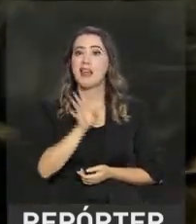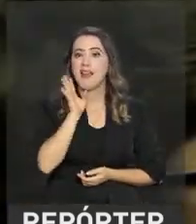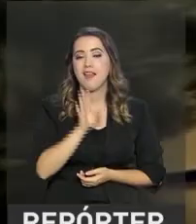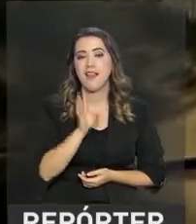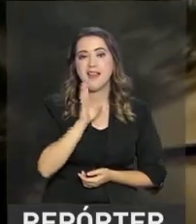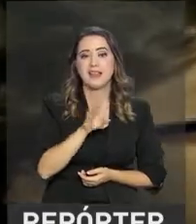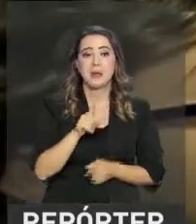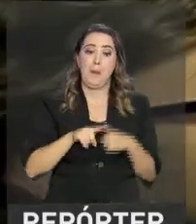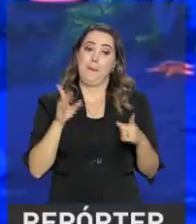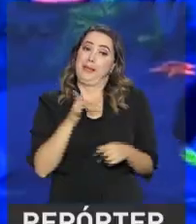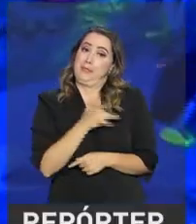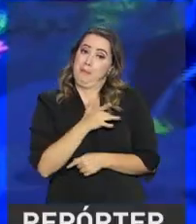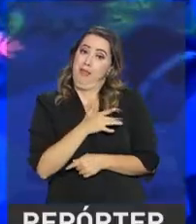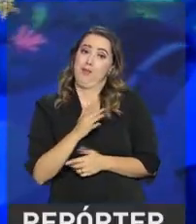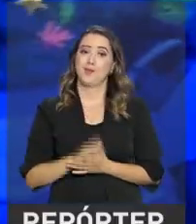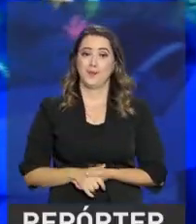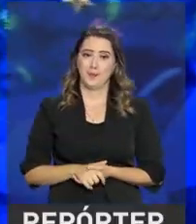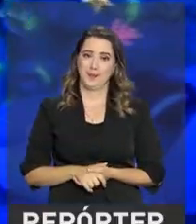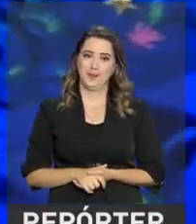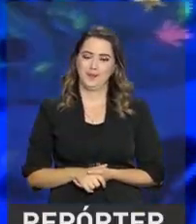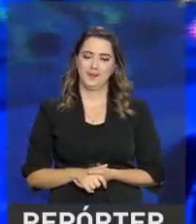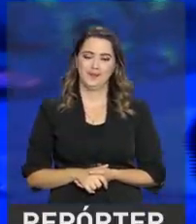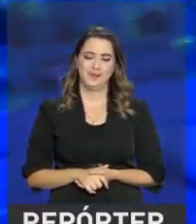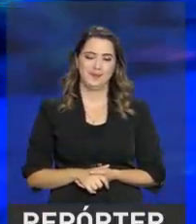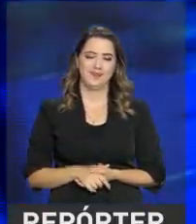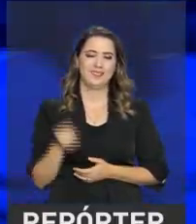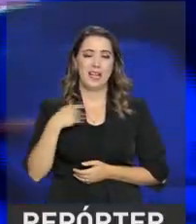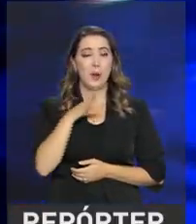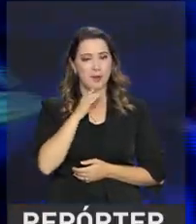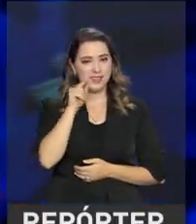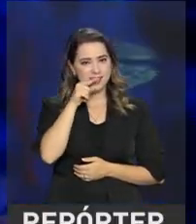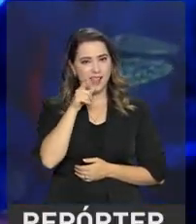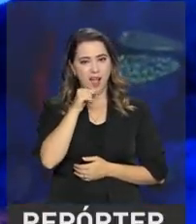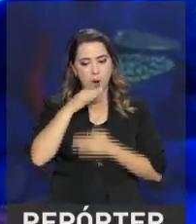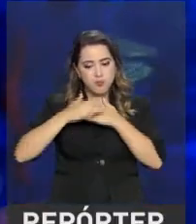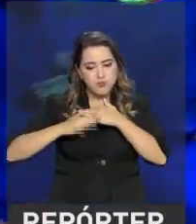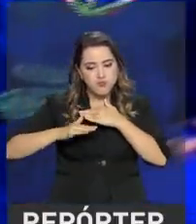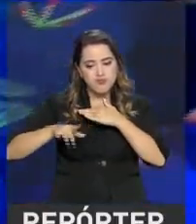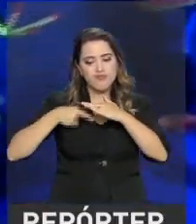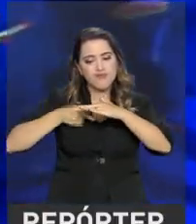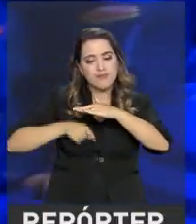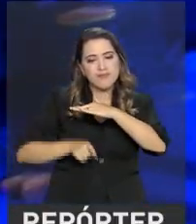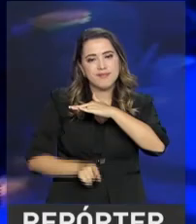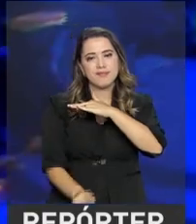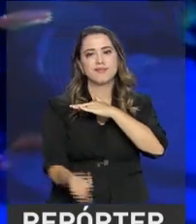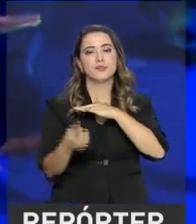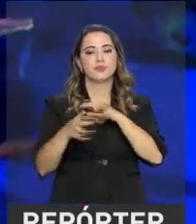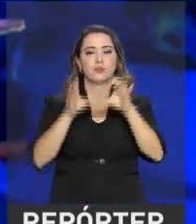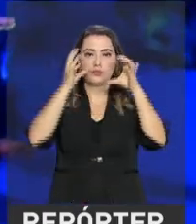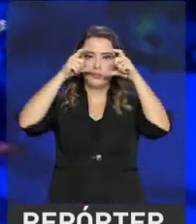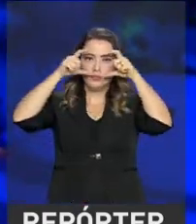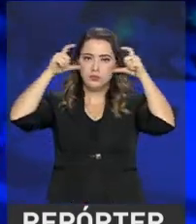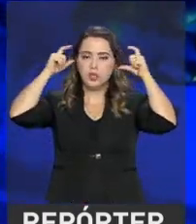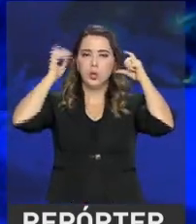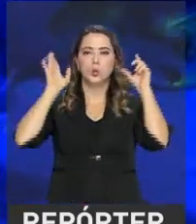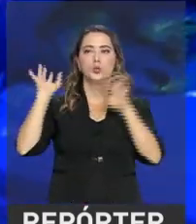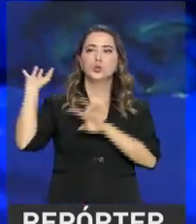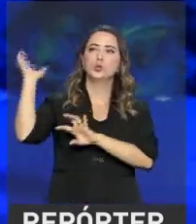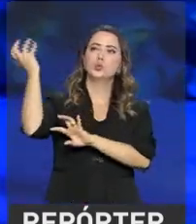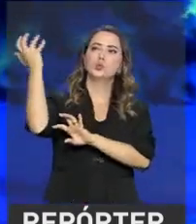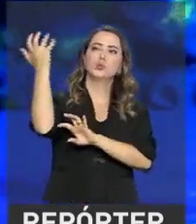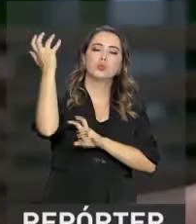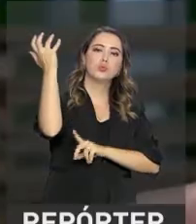na área ficou negro e para quem quer conhecer o fundo do mar um óculos com realidade virtual mostra uma floresta